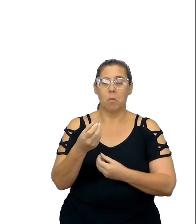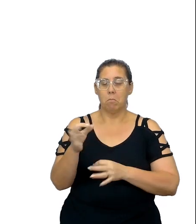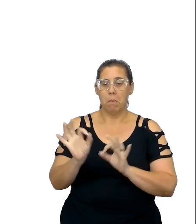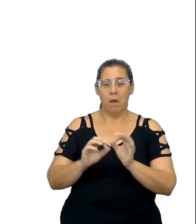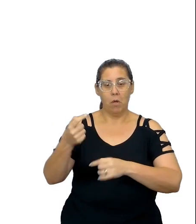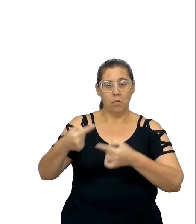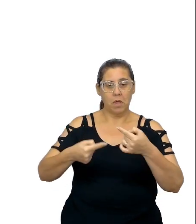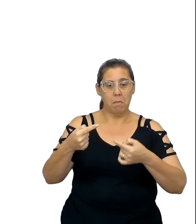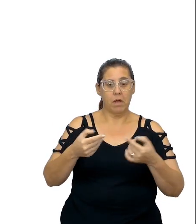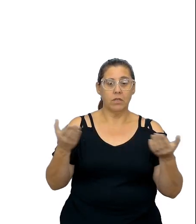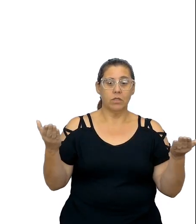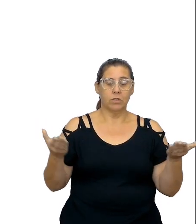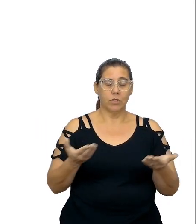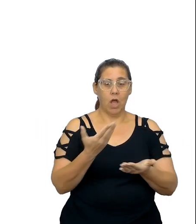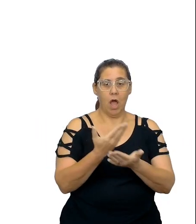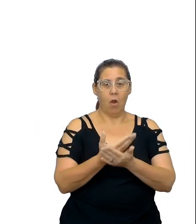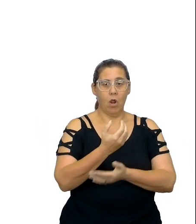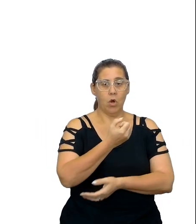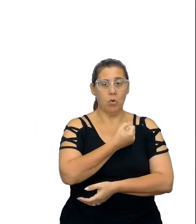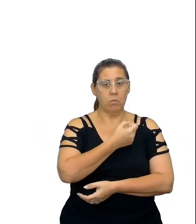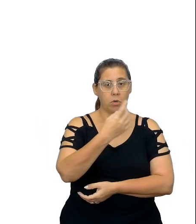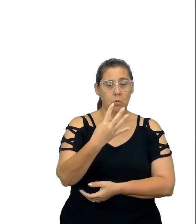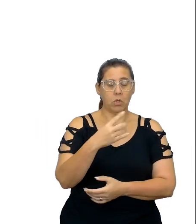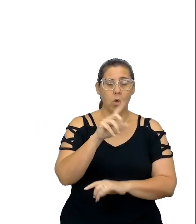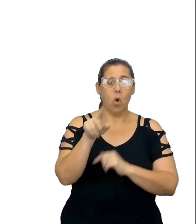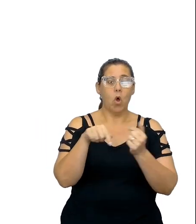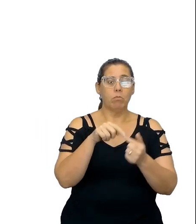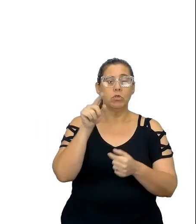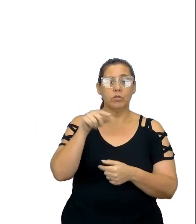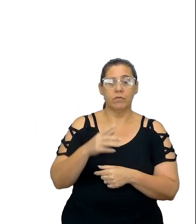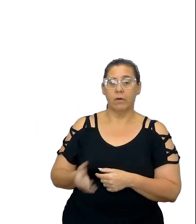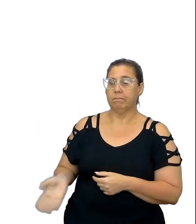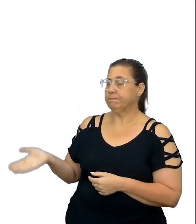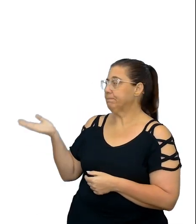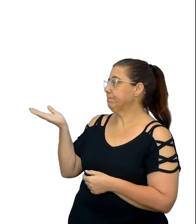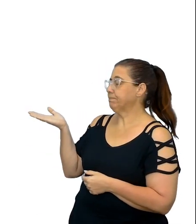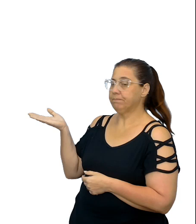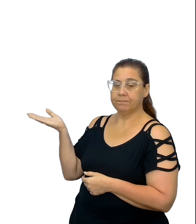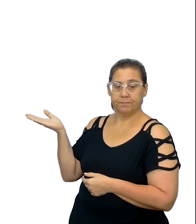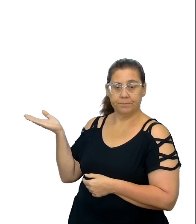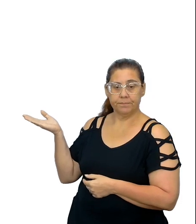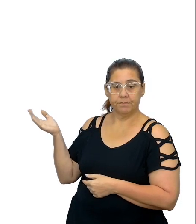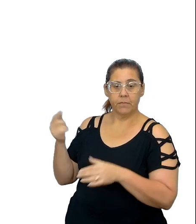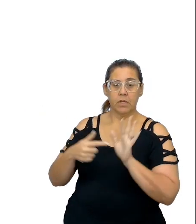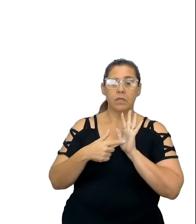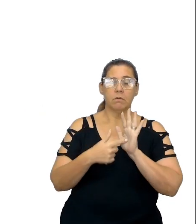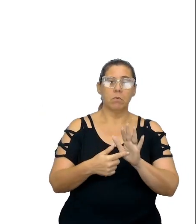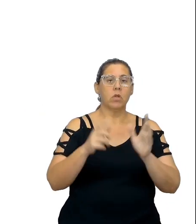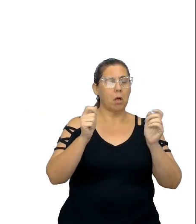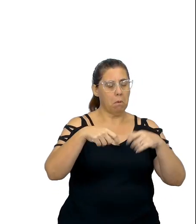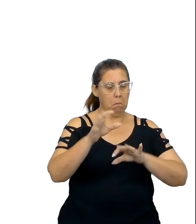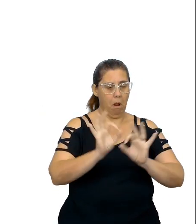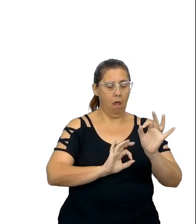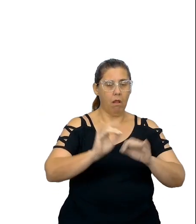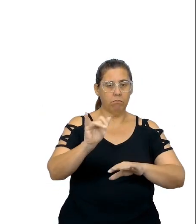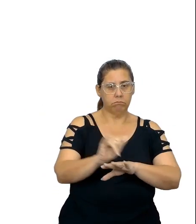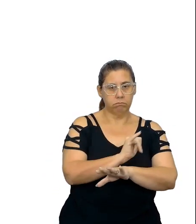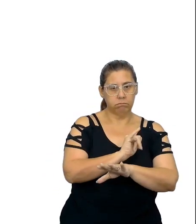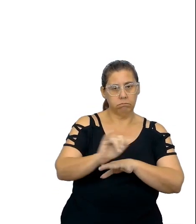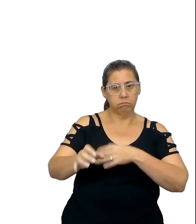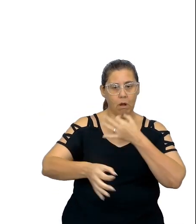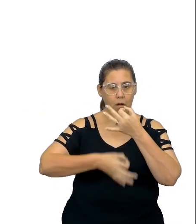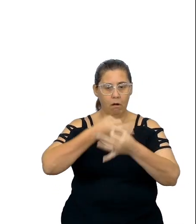estamos, então, agora na aula 4. Os objetivos são demonstrar a capacidade de organizar estratégias